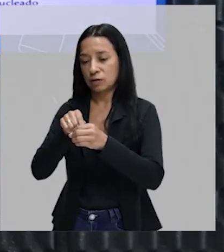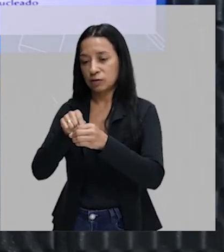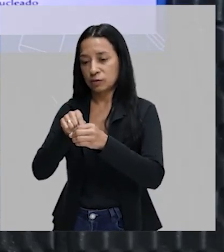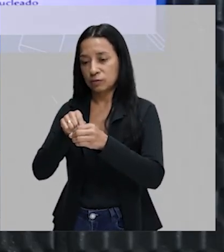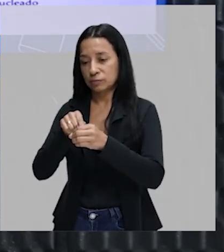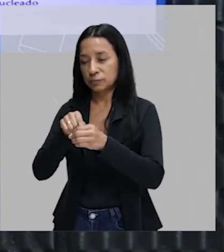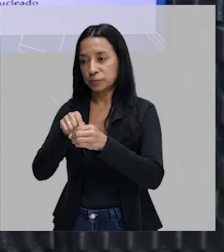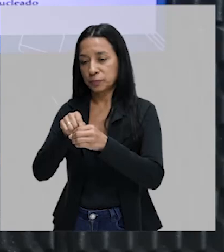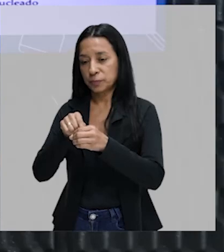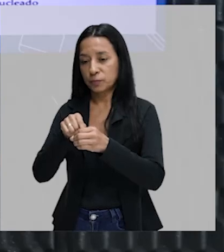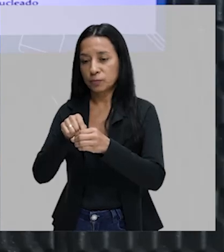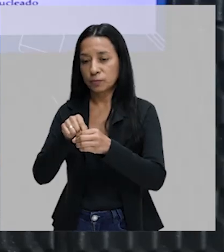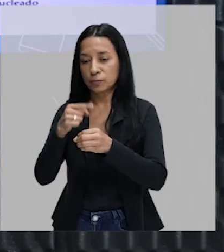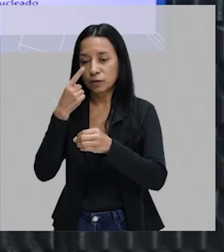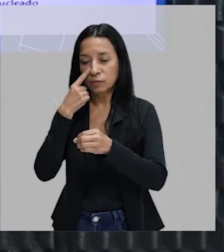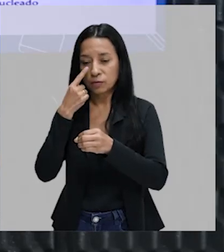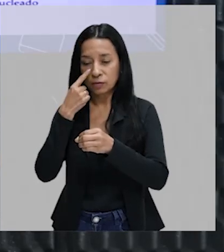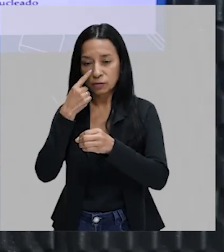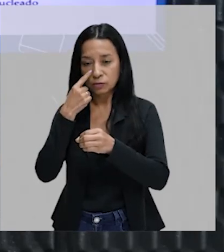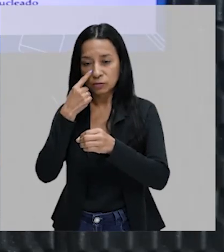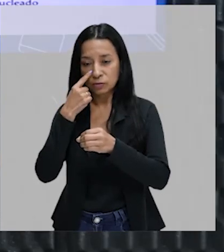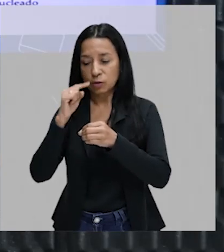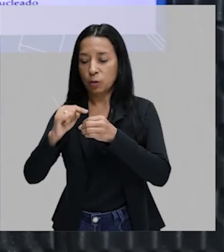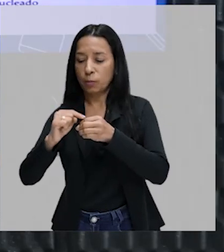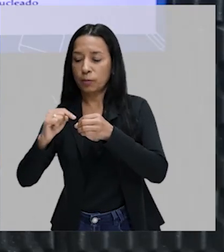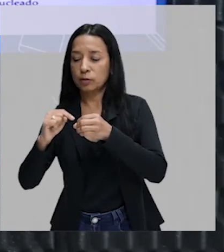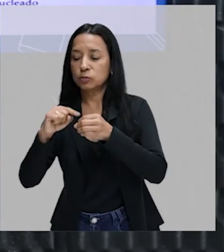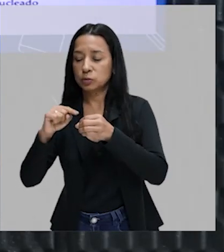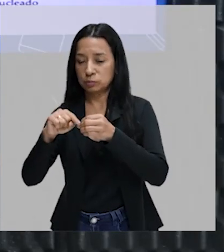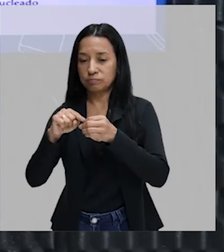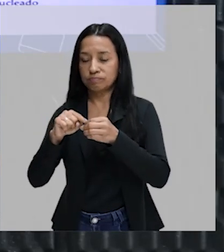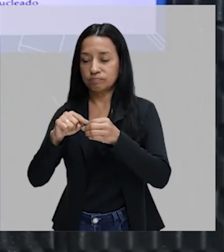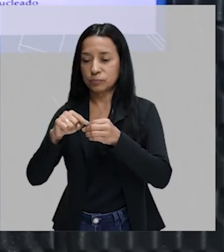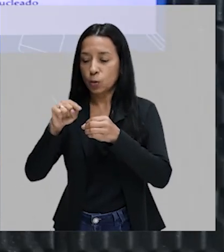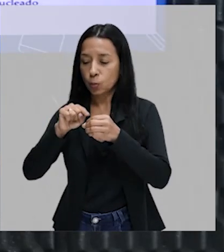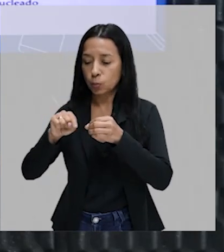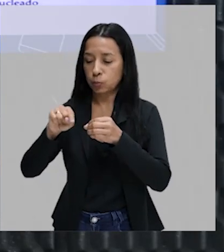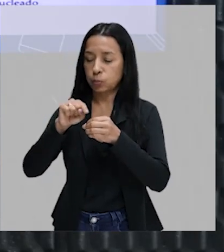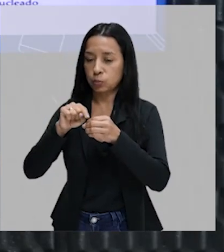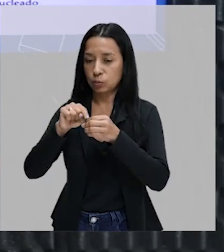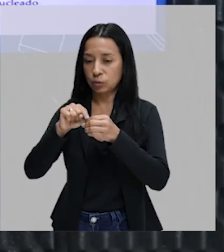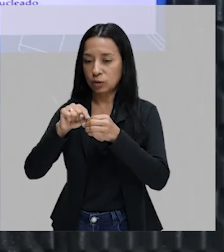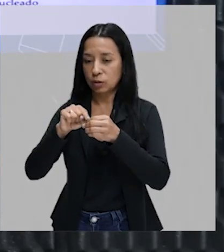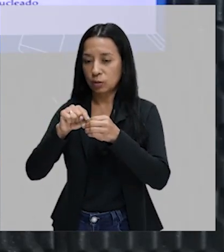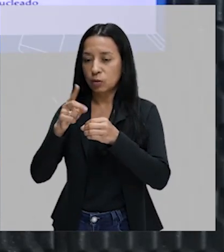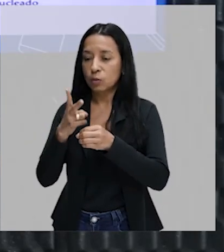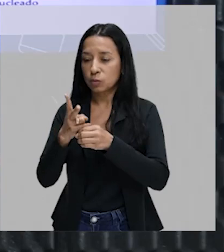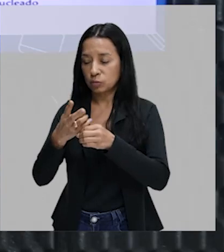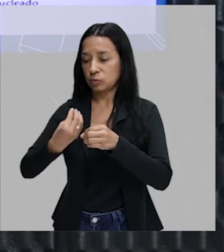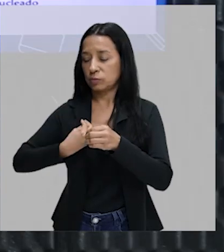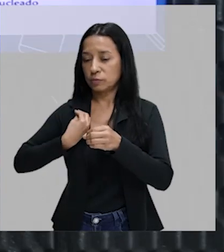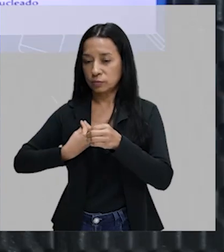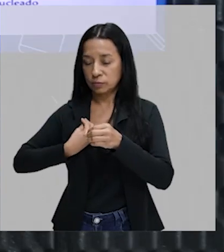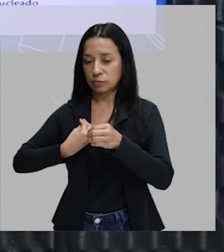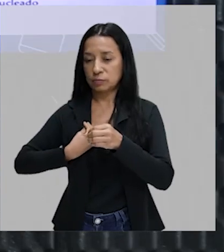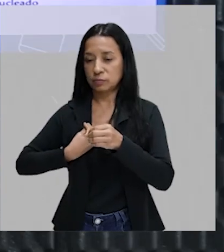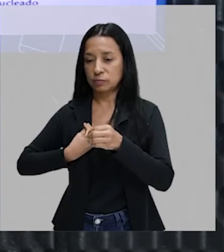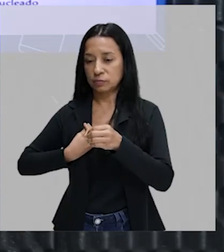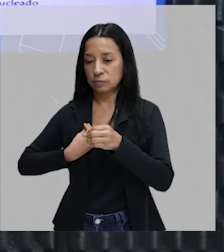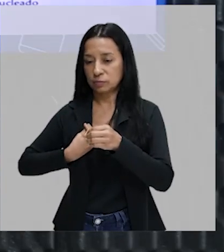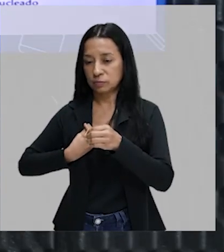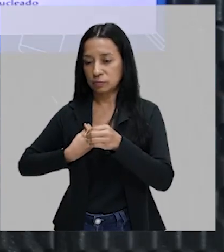anucleado, sem núcleo. Então, veja, a parte que tem o núcleo, parte da célula que tem o núcleo, ela continua viva. E